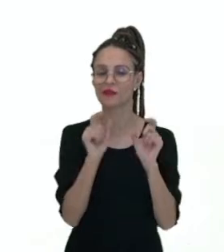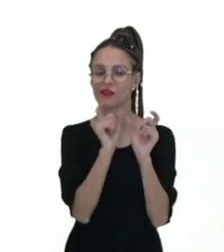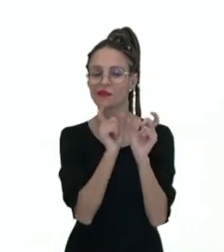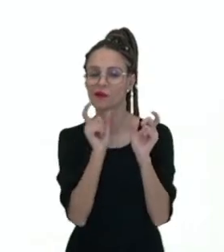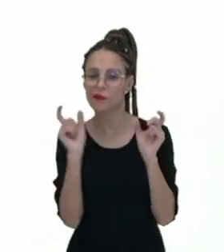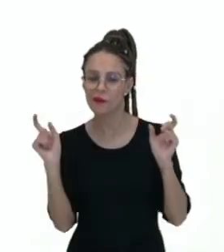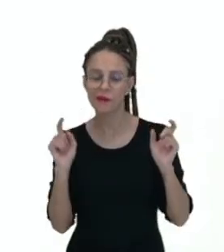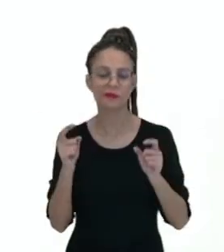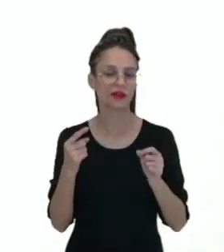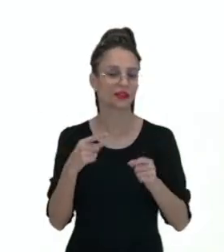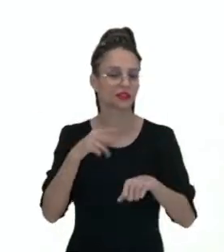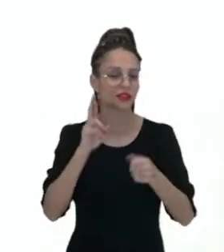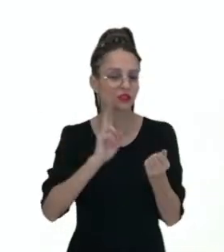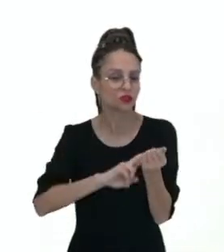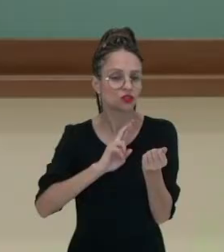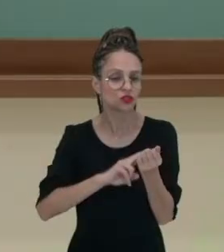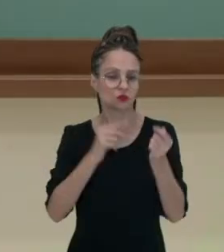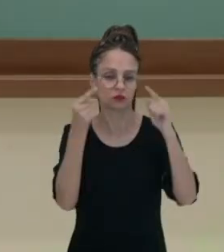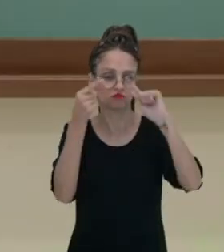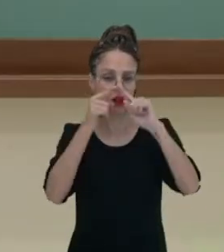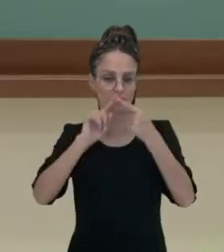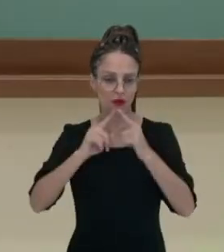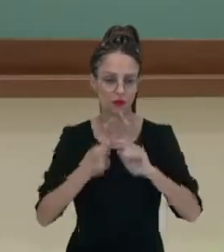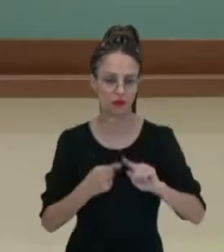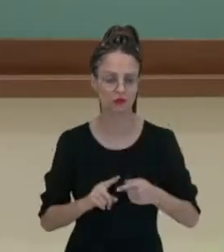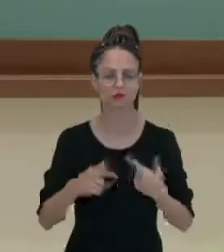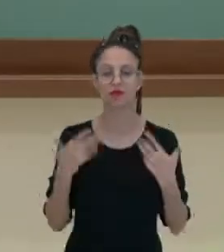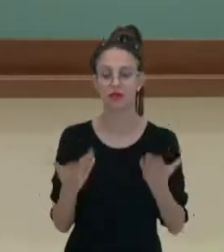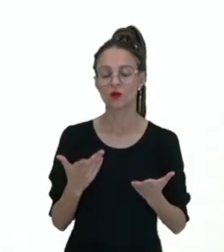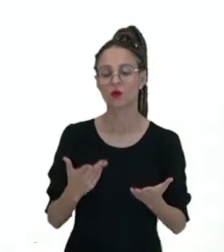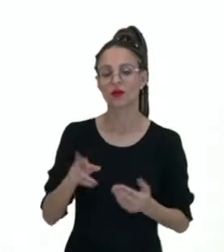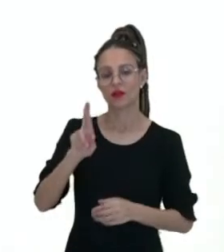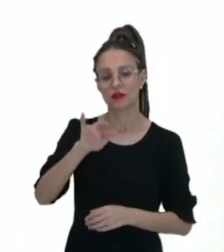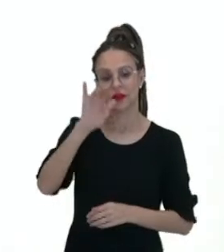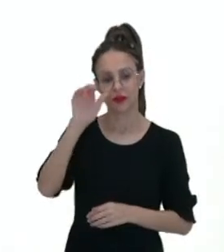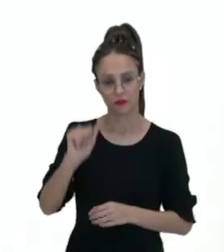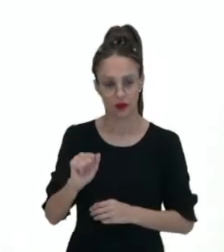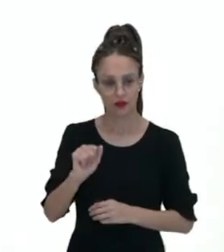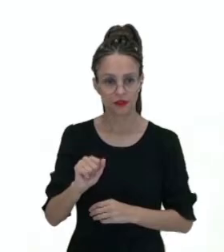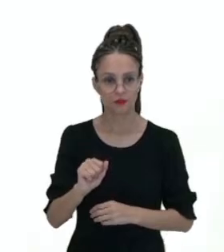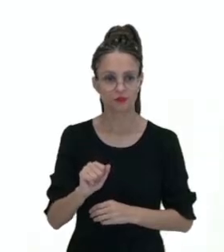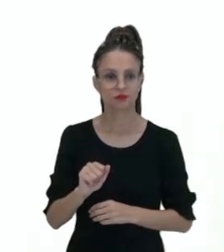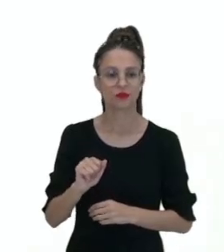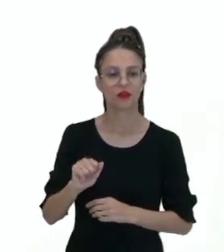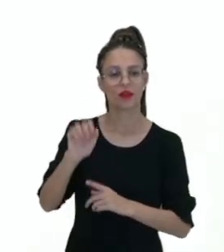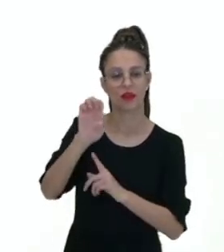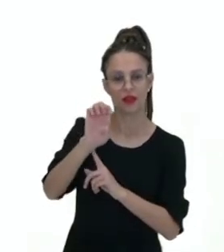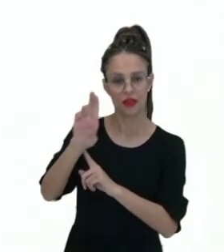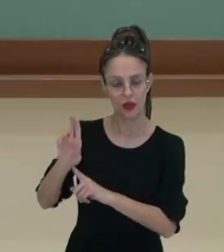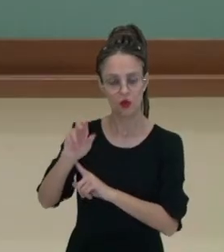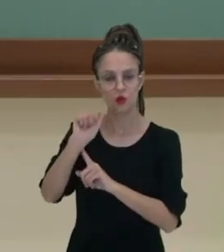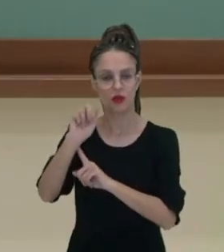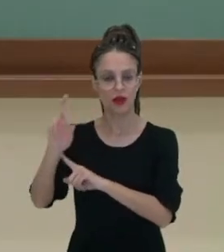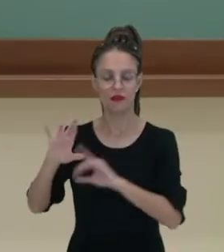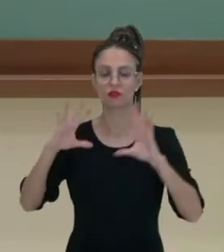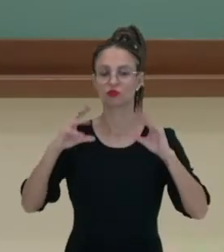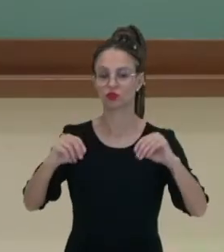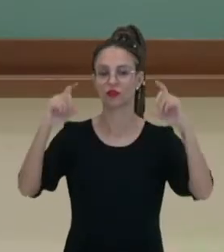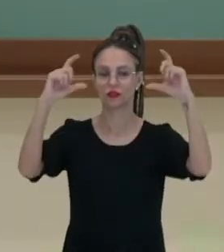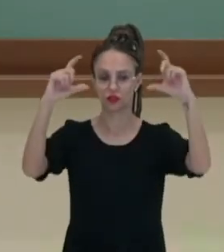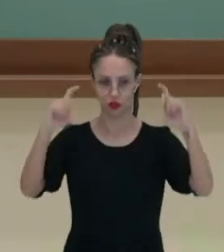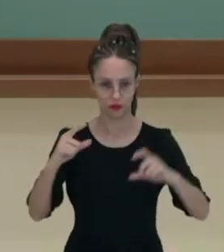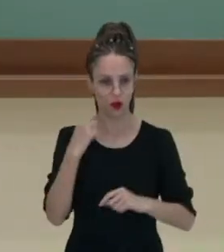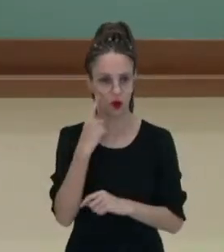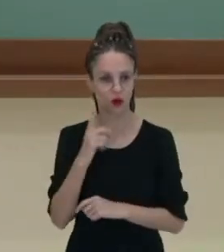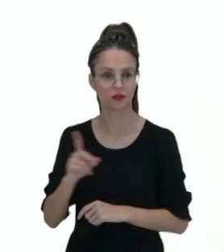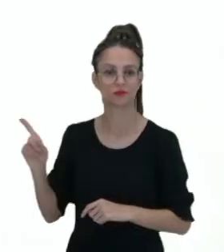uma sonoridade. Então, essa recorrência de rimas, final eu e ar, em todas as estrofes. Quer